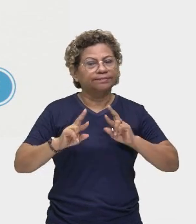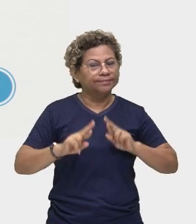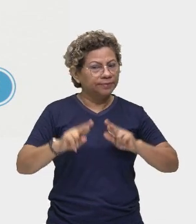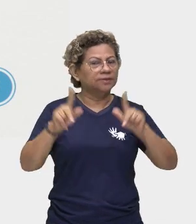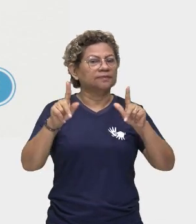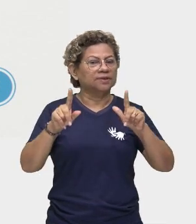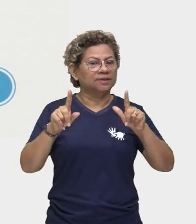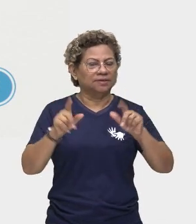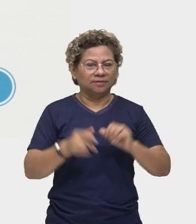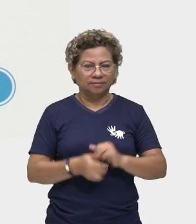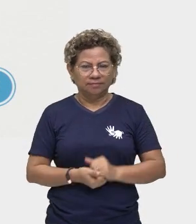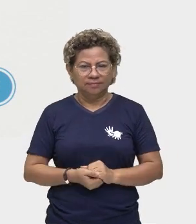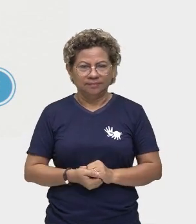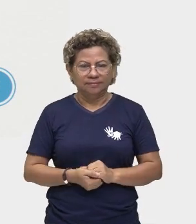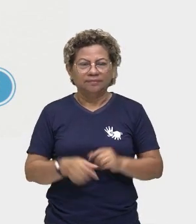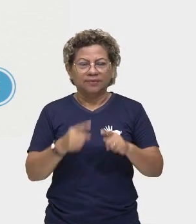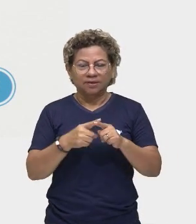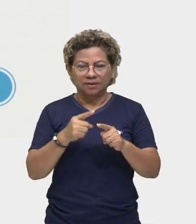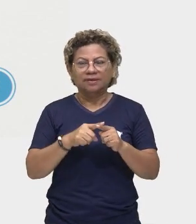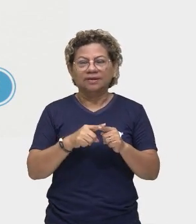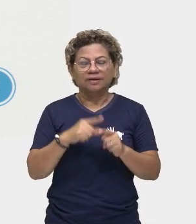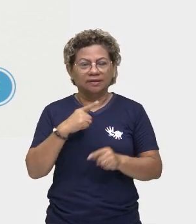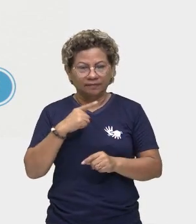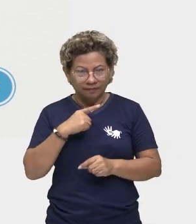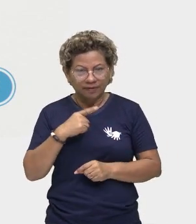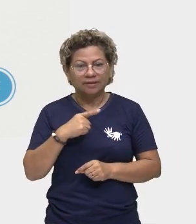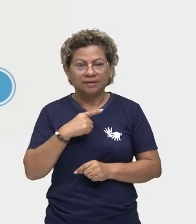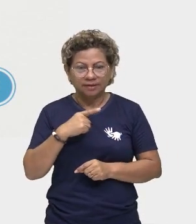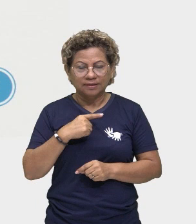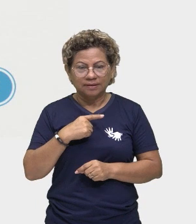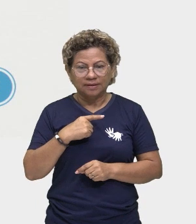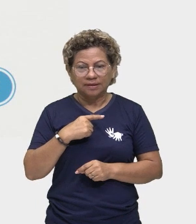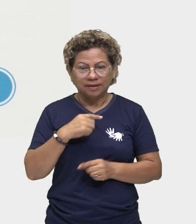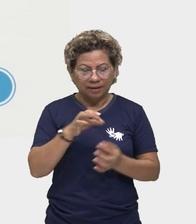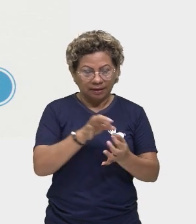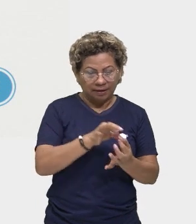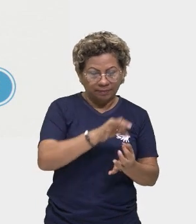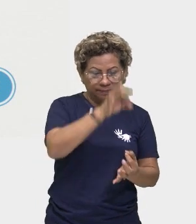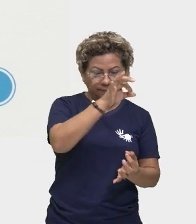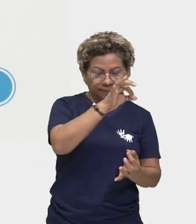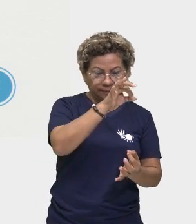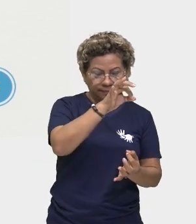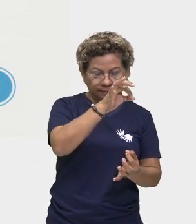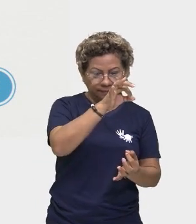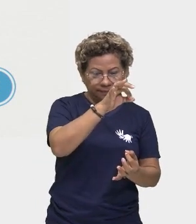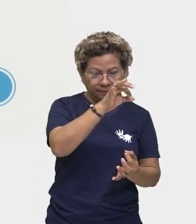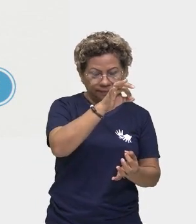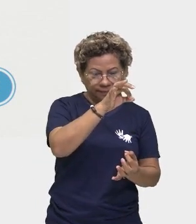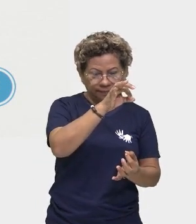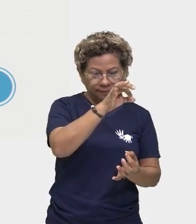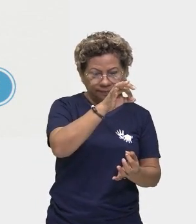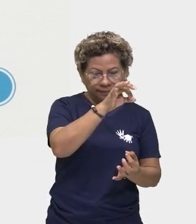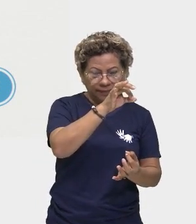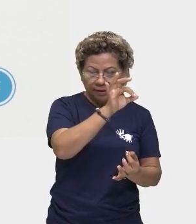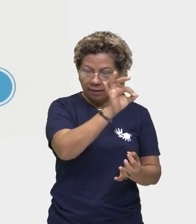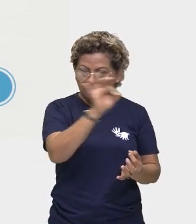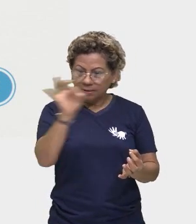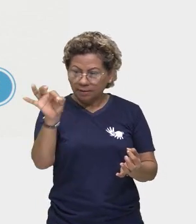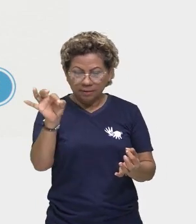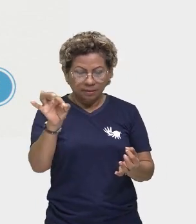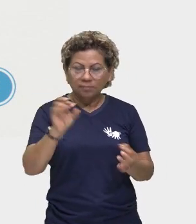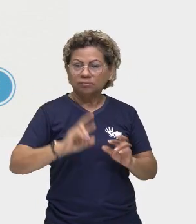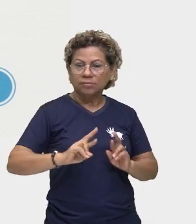medida, a base e a altura, 1 unidade de medida. Então, se os lados são diferentes, eu não